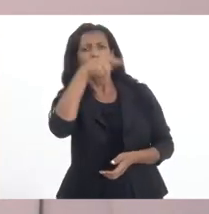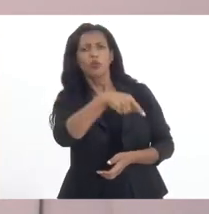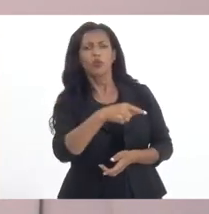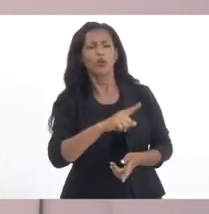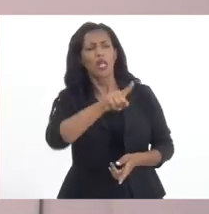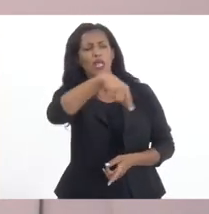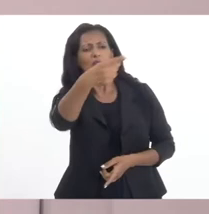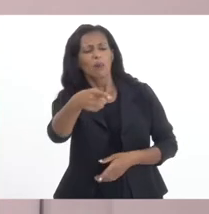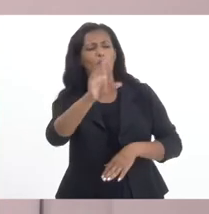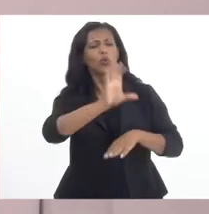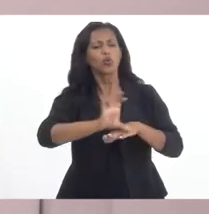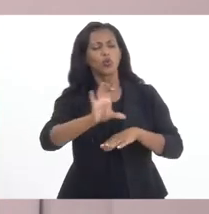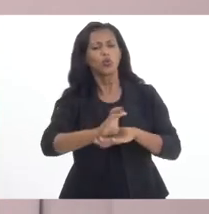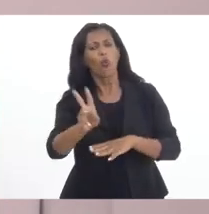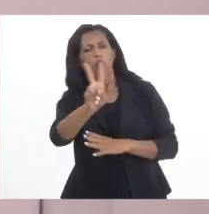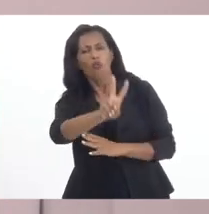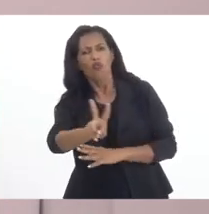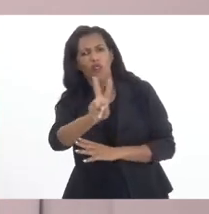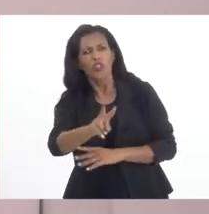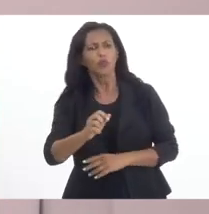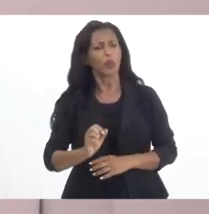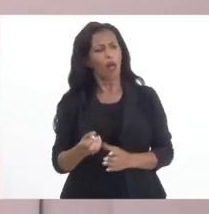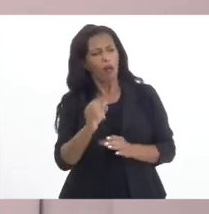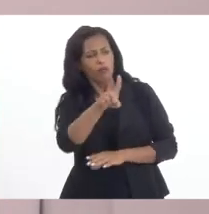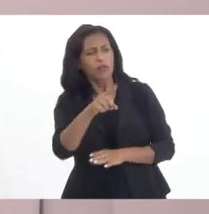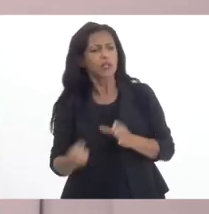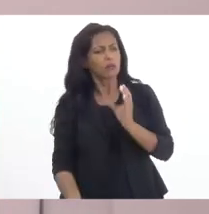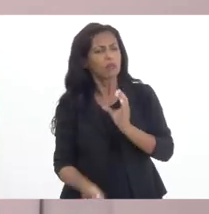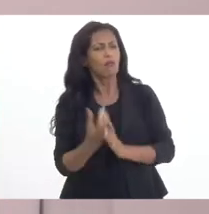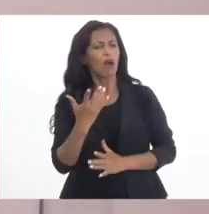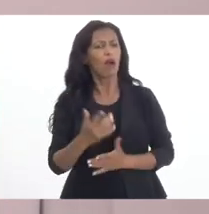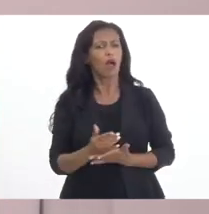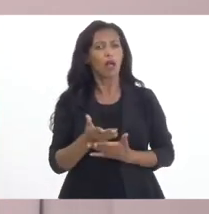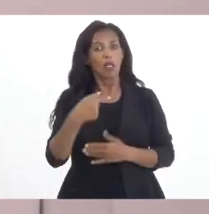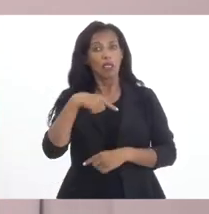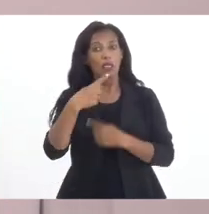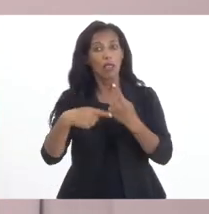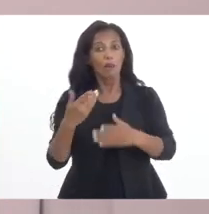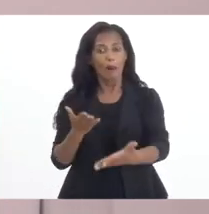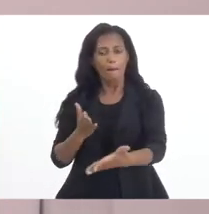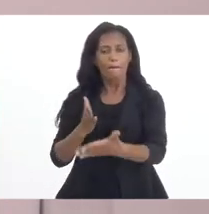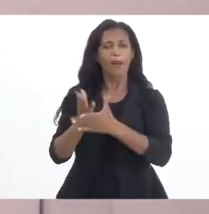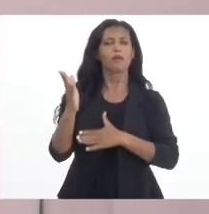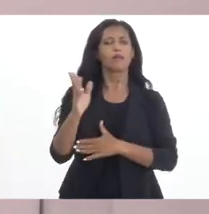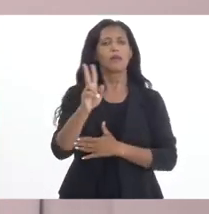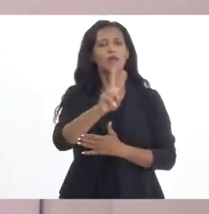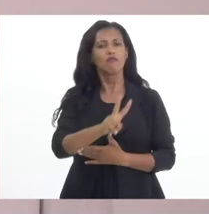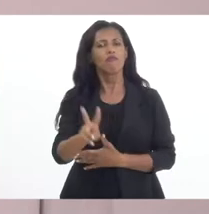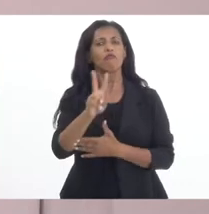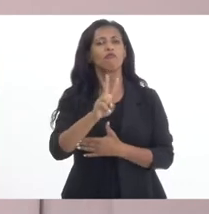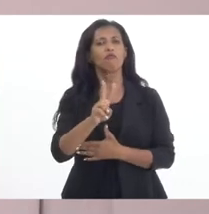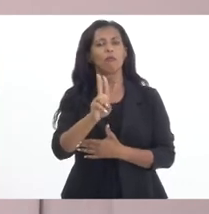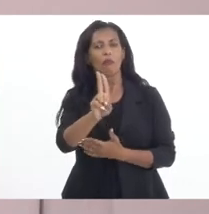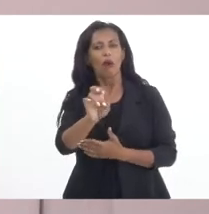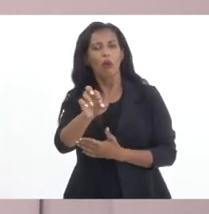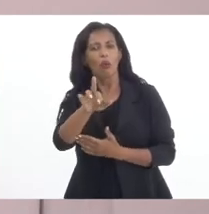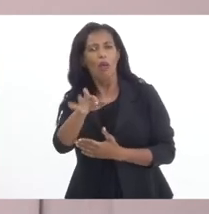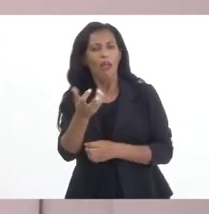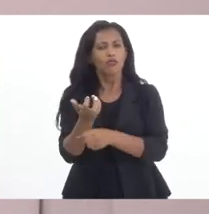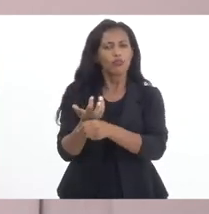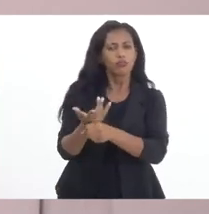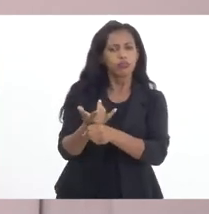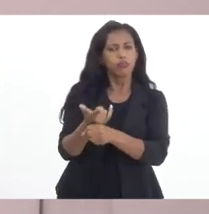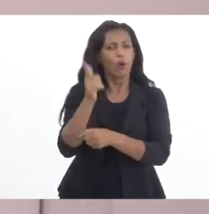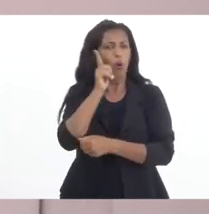no curso pré-vestibular gratuito que você implantou. E depois eu passei no vestibular para o UERJ, que você levou